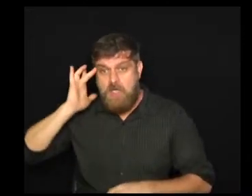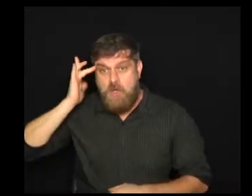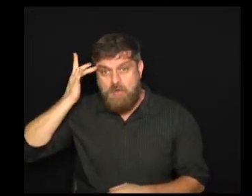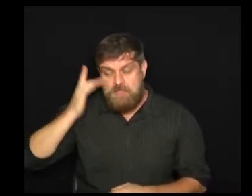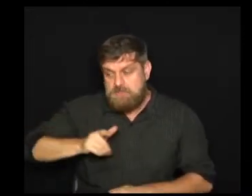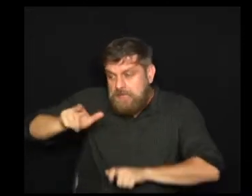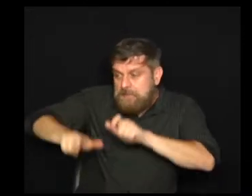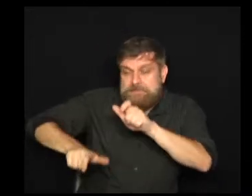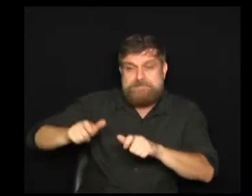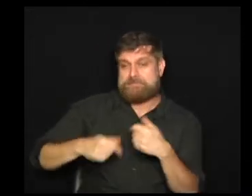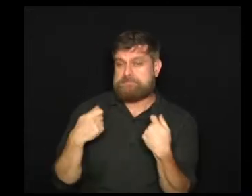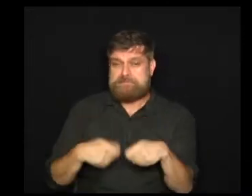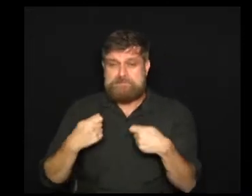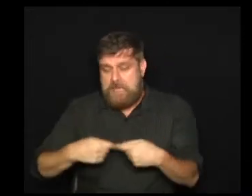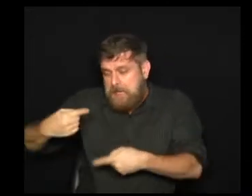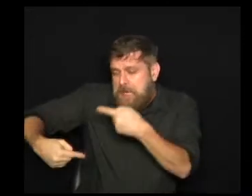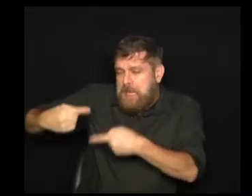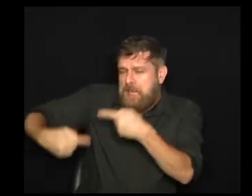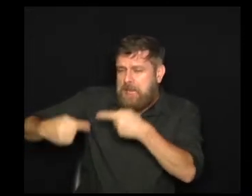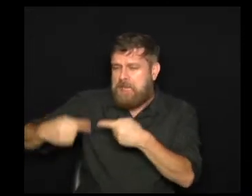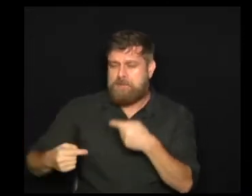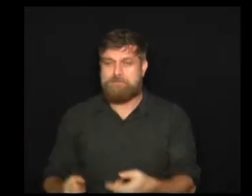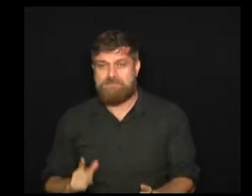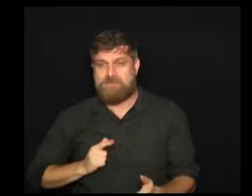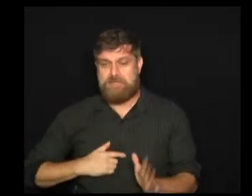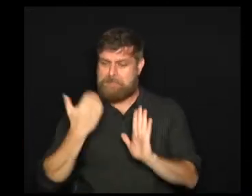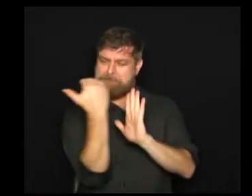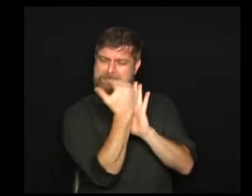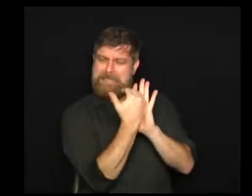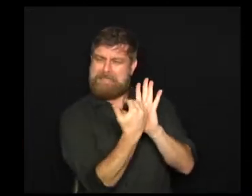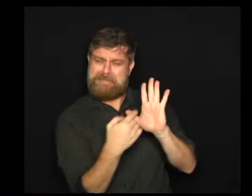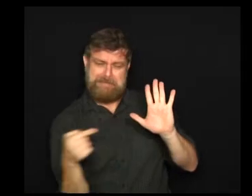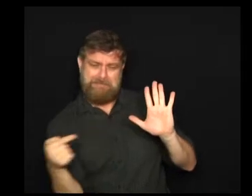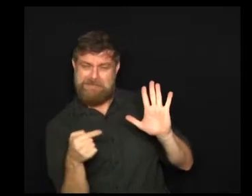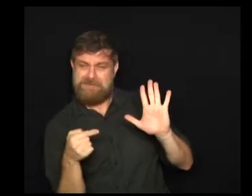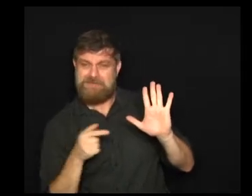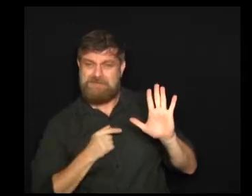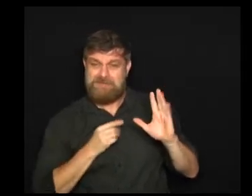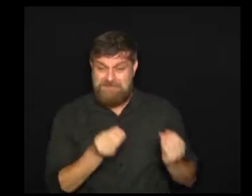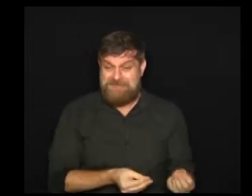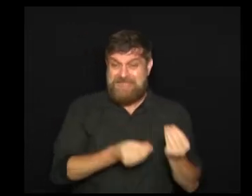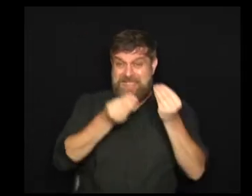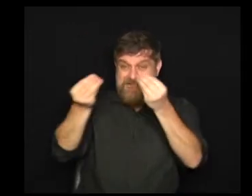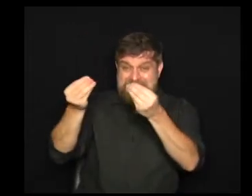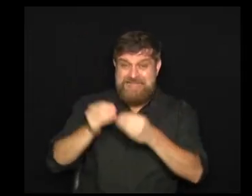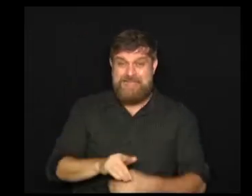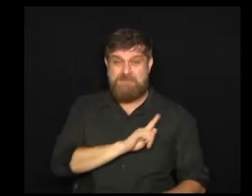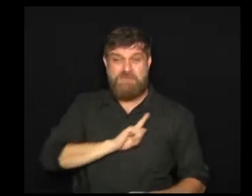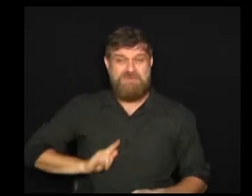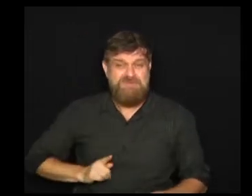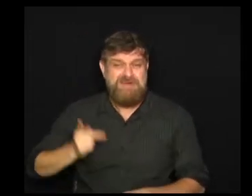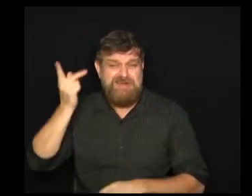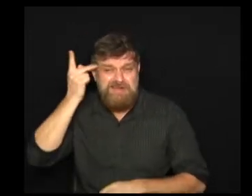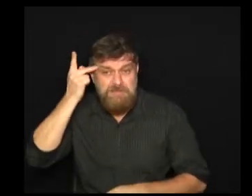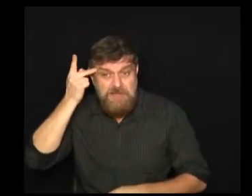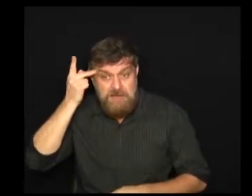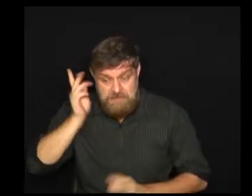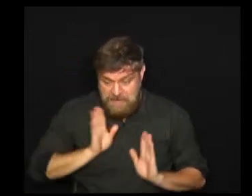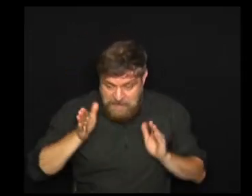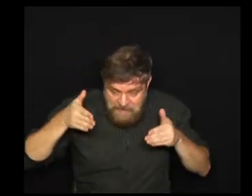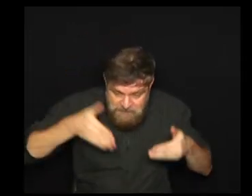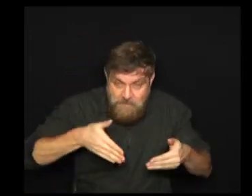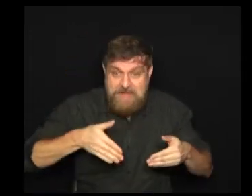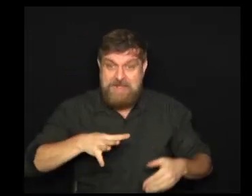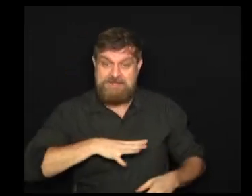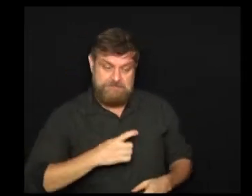você não precisar discutir talvez pautas que subam para o estadual e você trabalhar isso dentro do município, o ganho para o